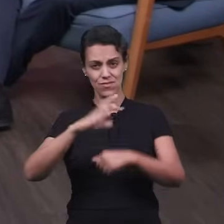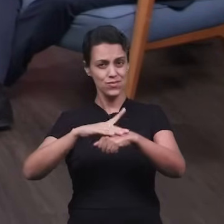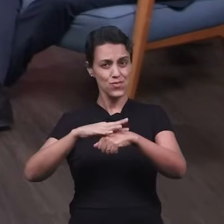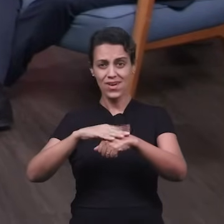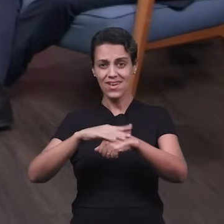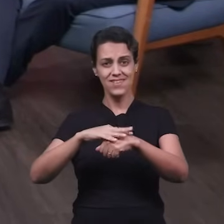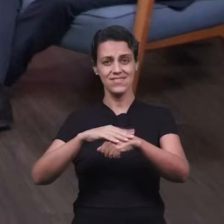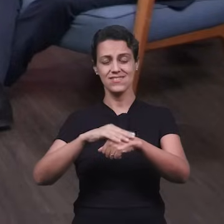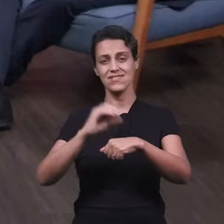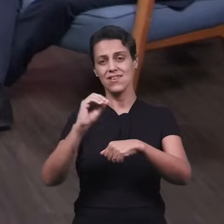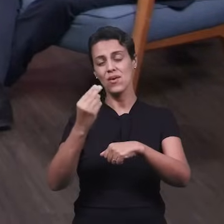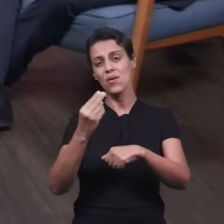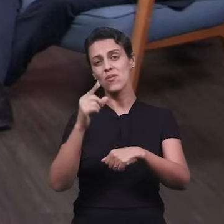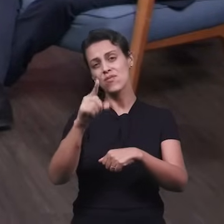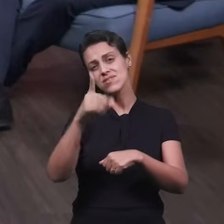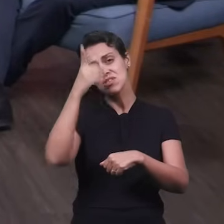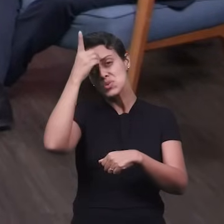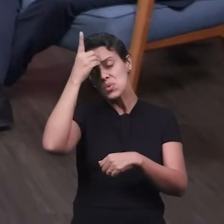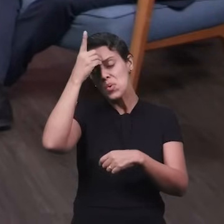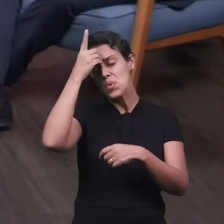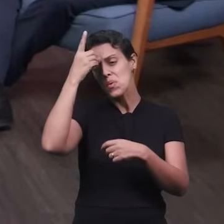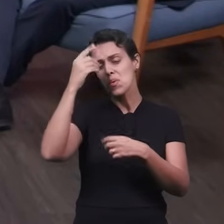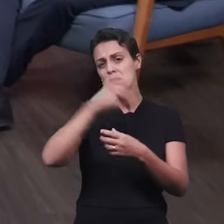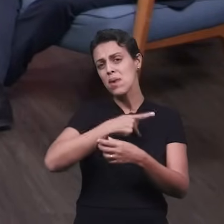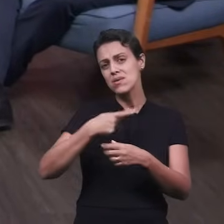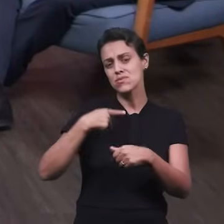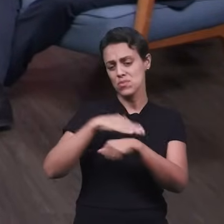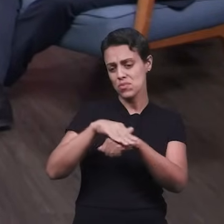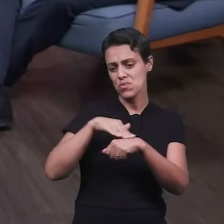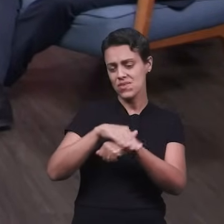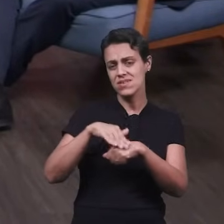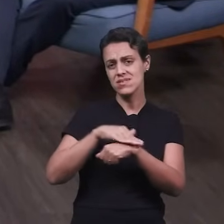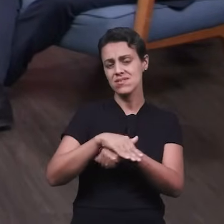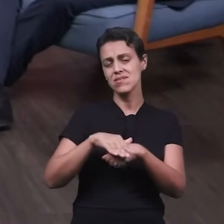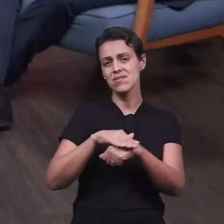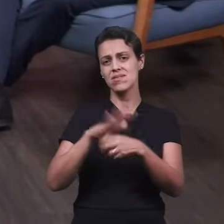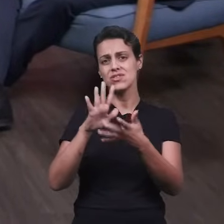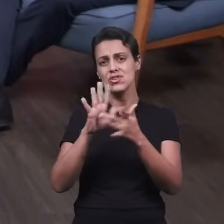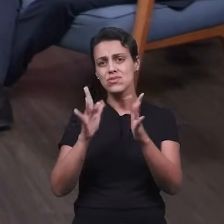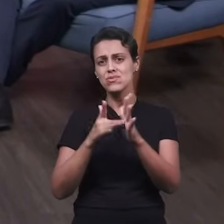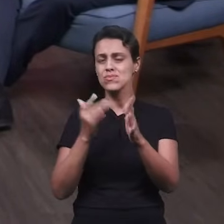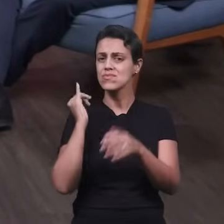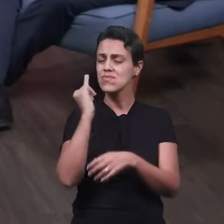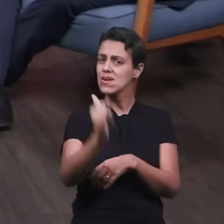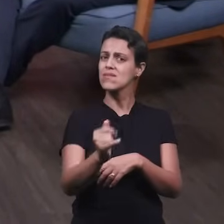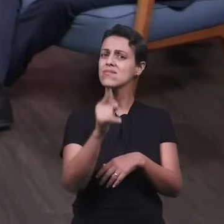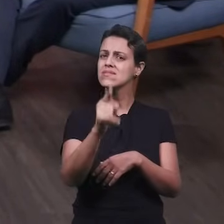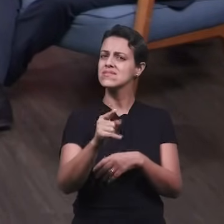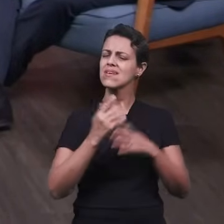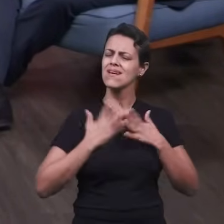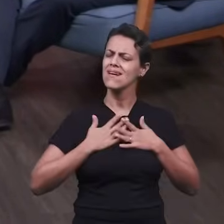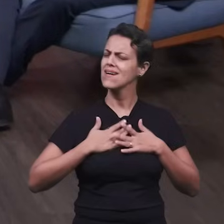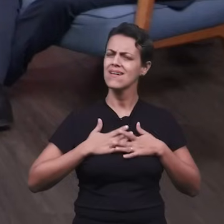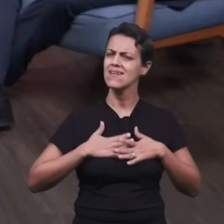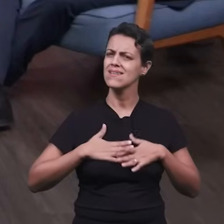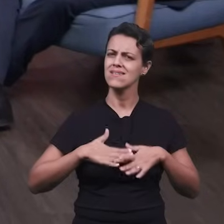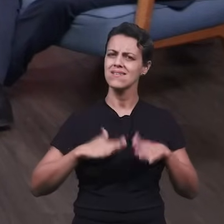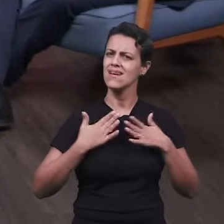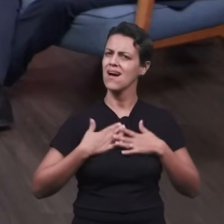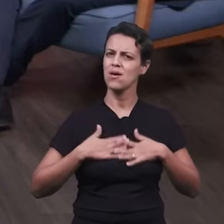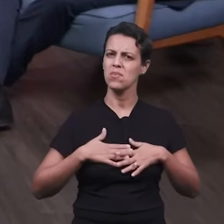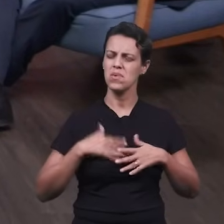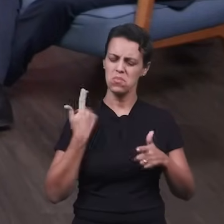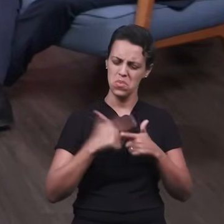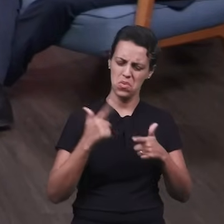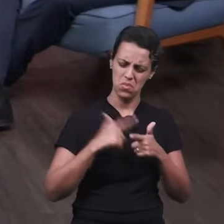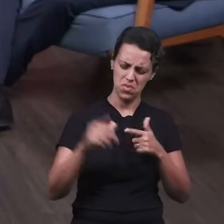enfermidade. Um dom espiritual, o pastor falou com você, o pastor, né, o Senhor Jesus falou com você através do seu espírito.